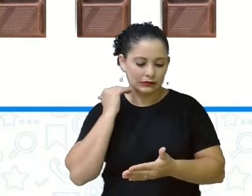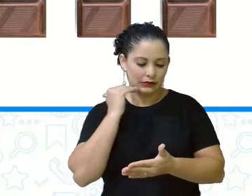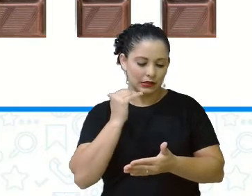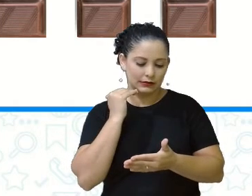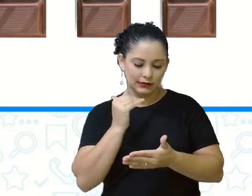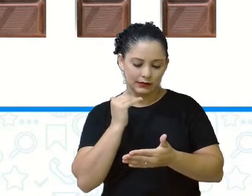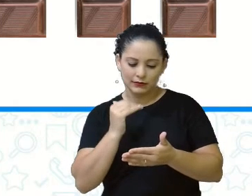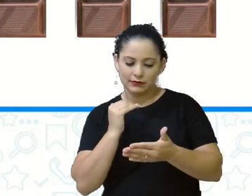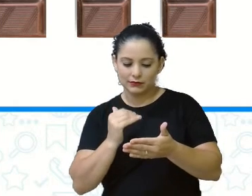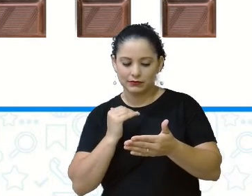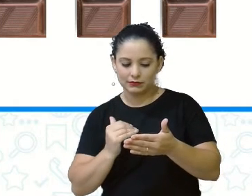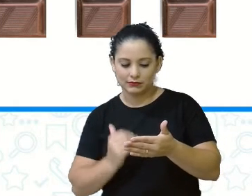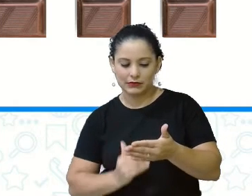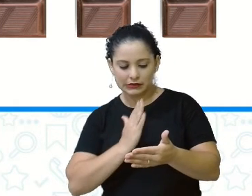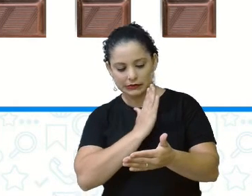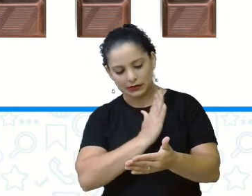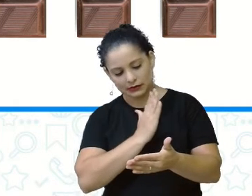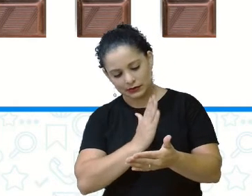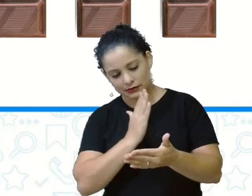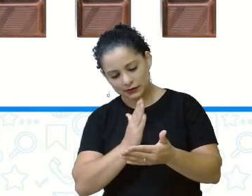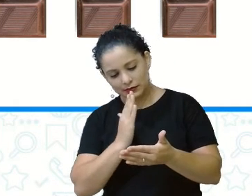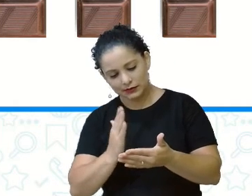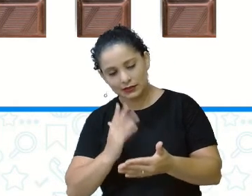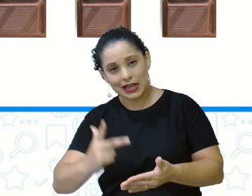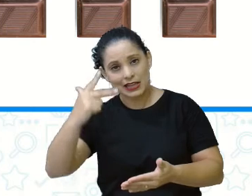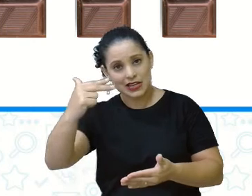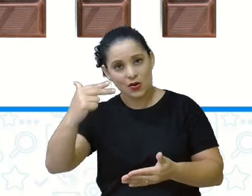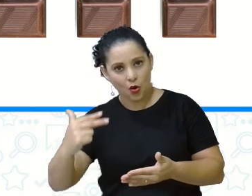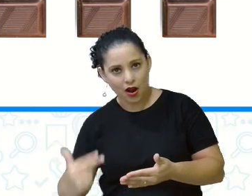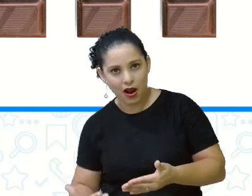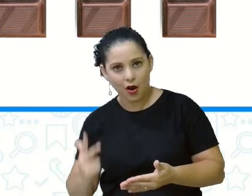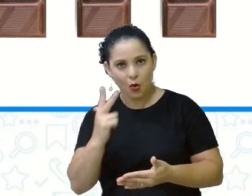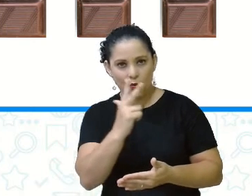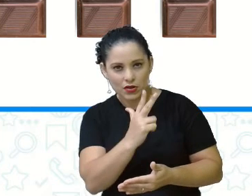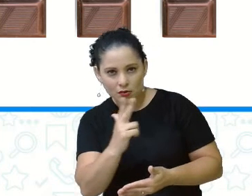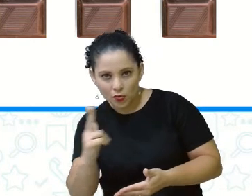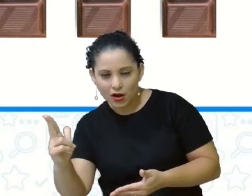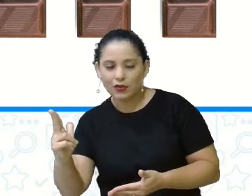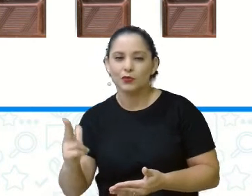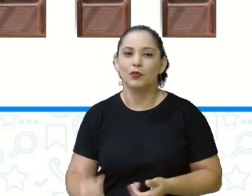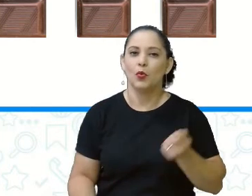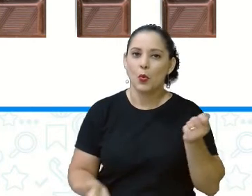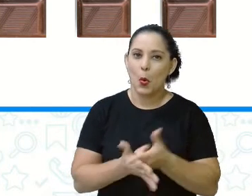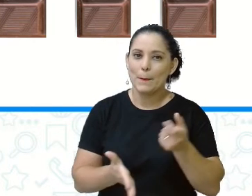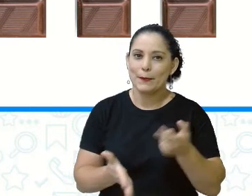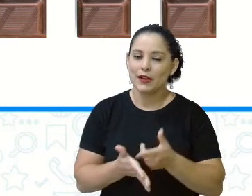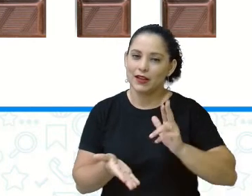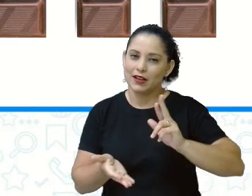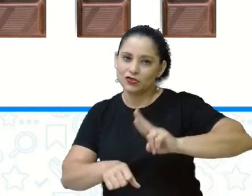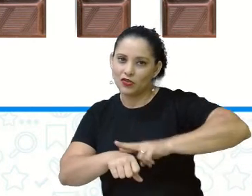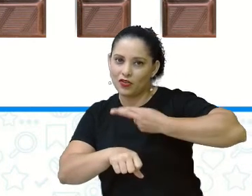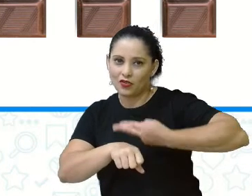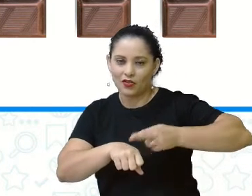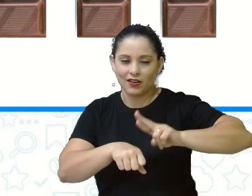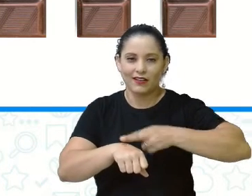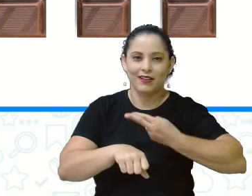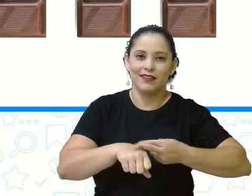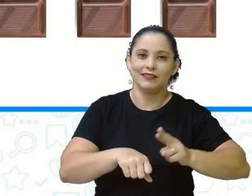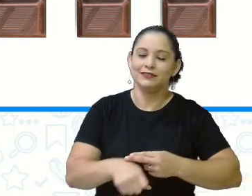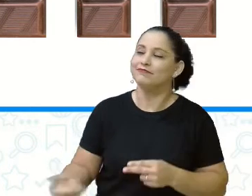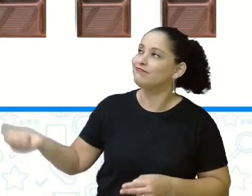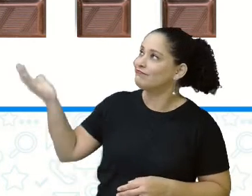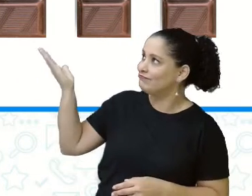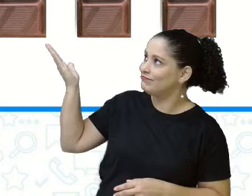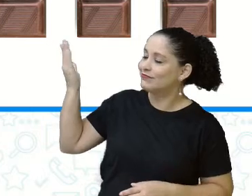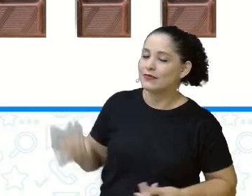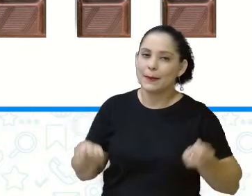mesmo. Quando você vai comprar uma barra de chocolate como essa e precisa dividir com as